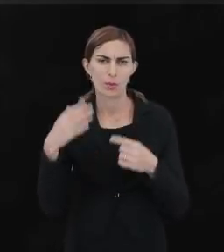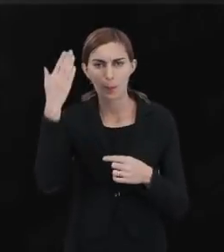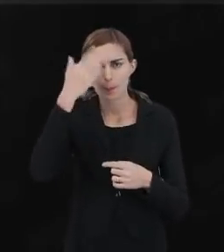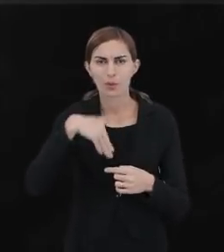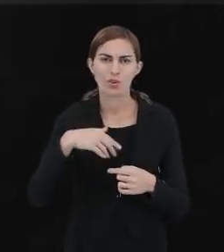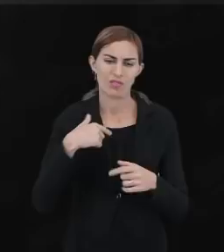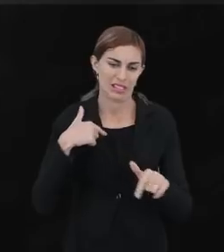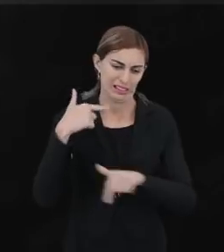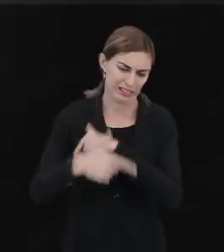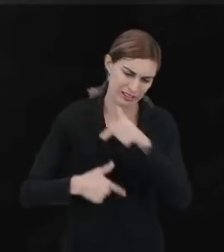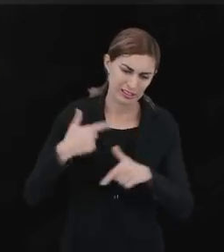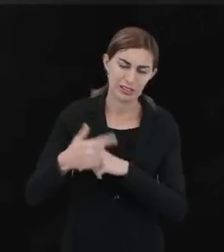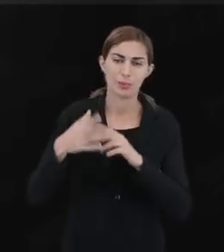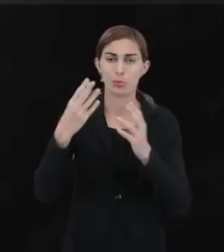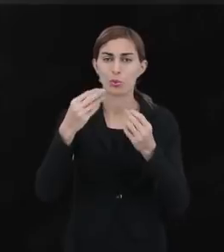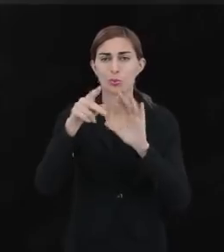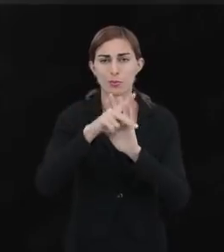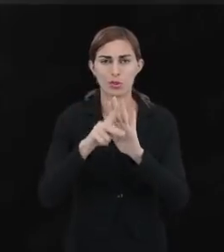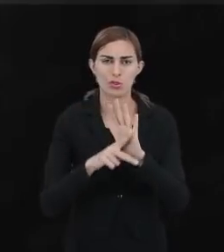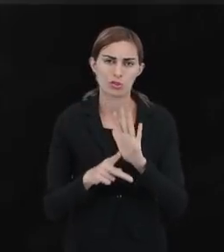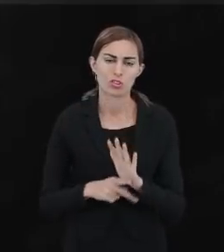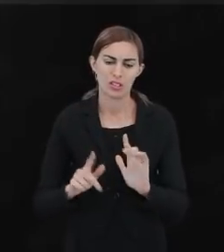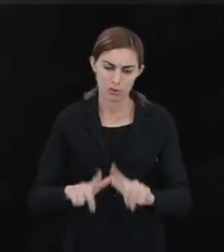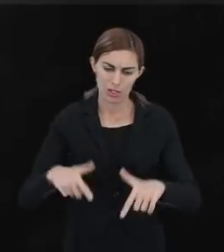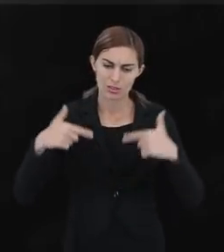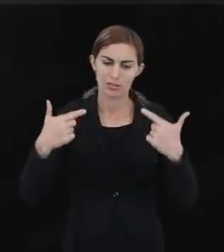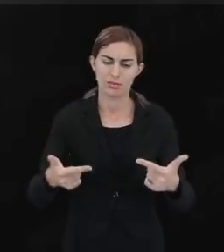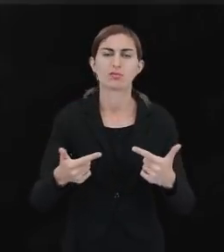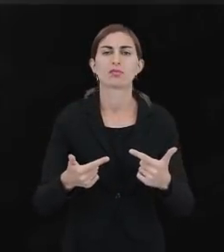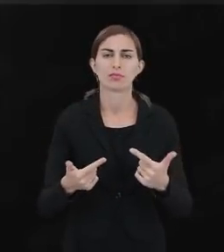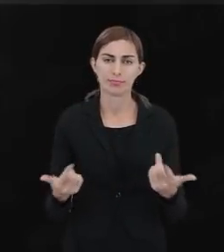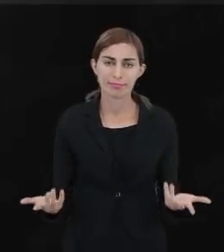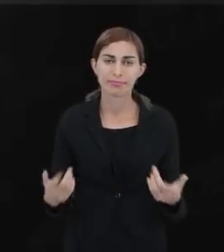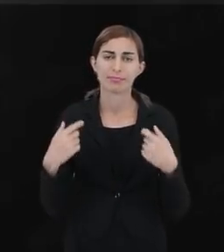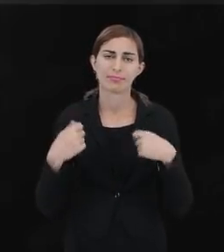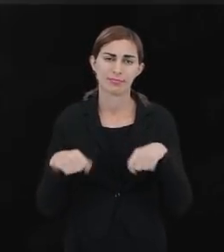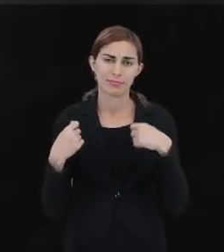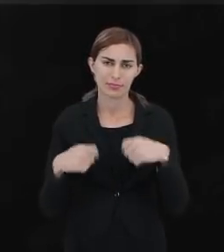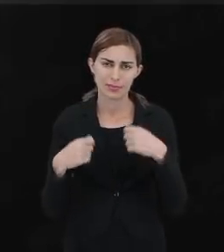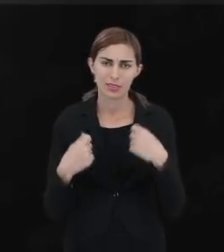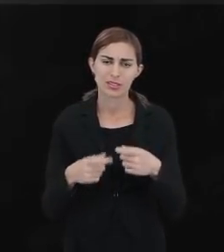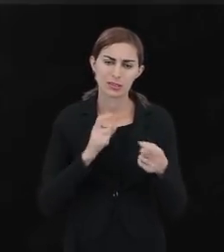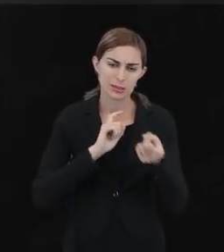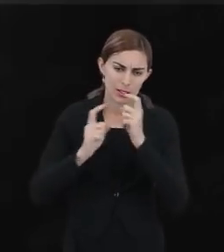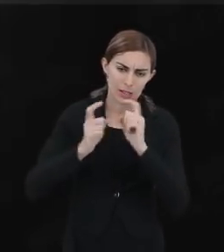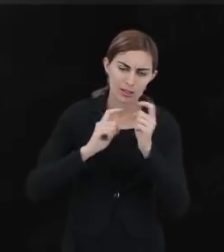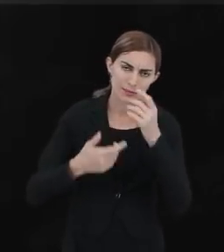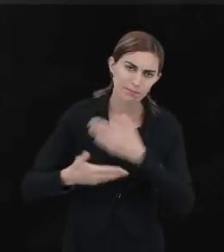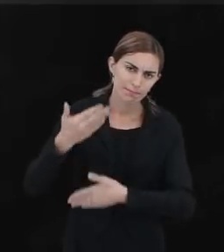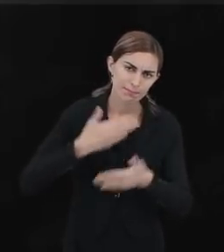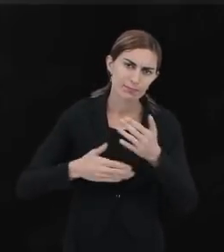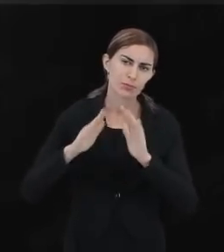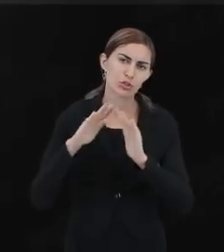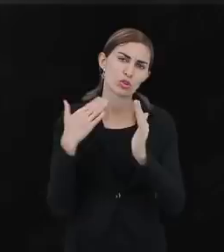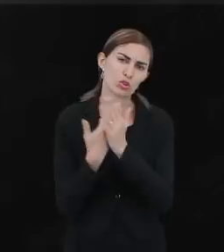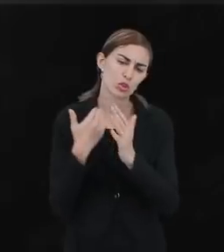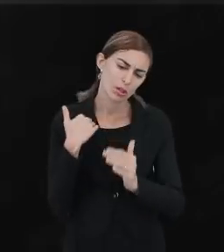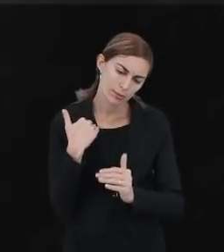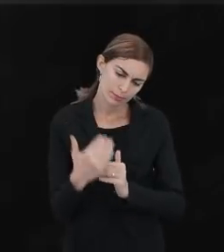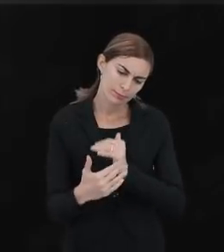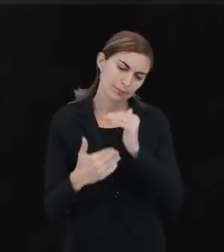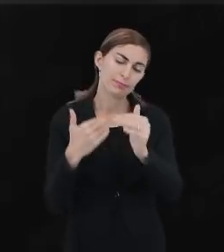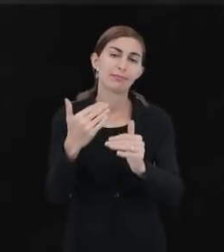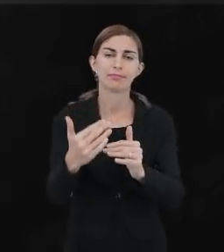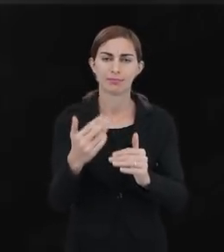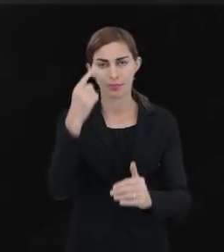tantas atividades tantos projetos tantas ações que é necessária uma espécie de articulação para que a escola cada vez